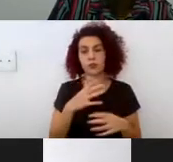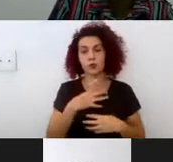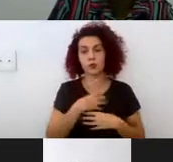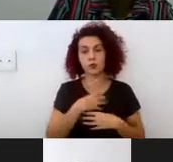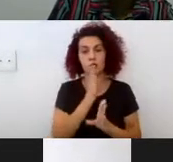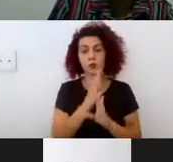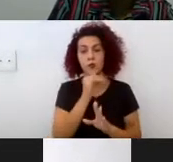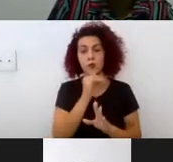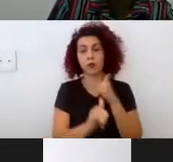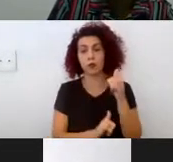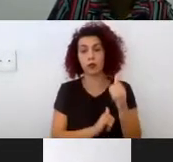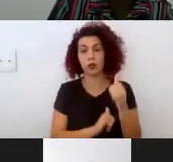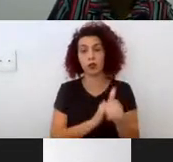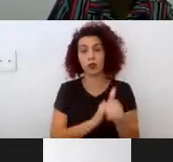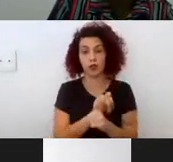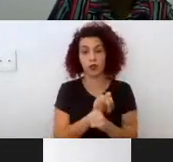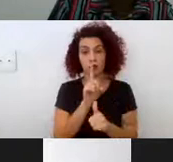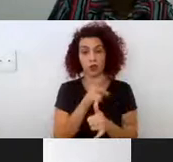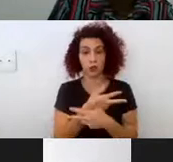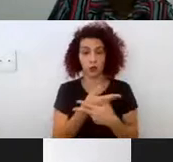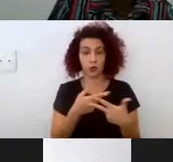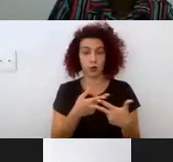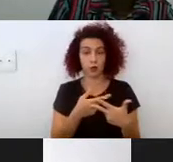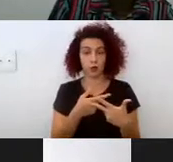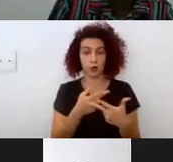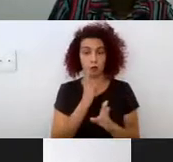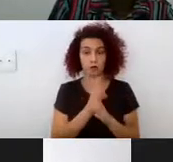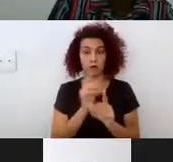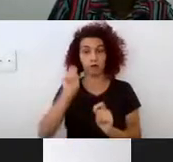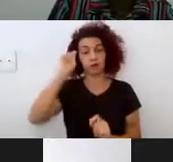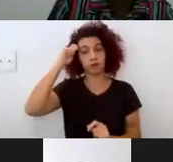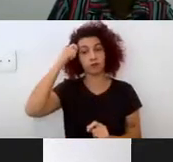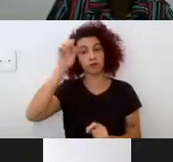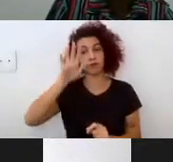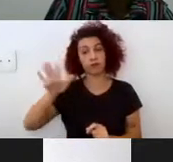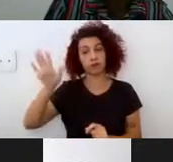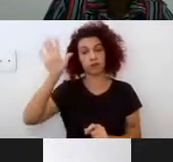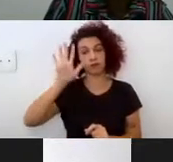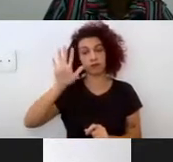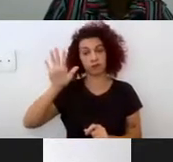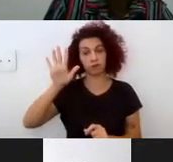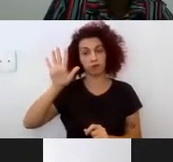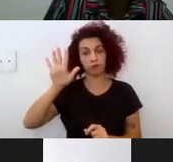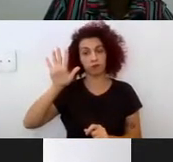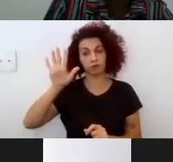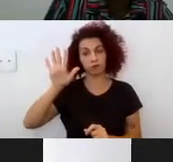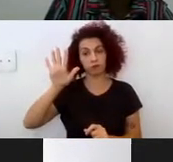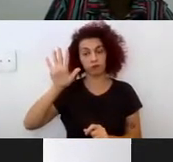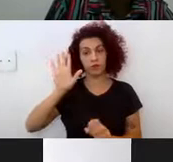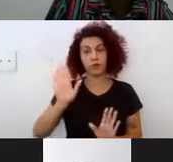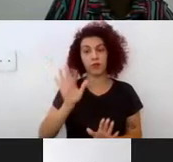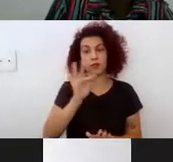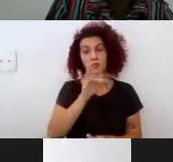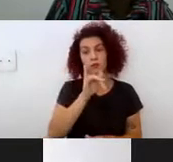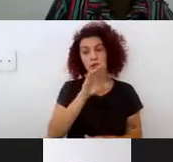internet ela foi uma invenção africana que foi apropriada e Colônia colonizada por Fi Bonatti